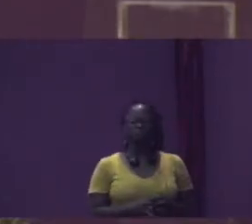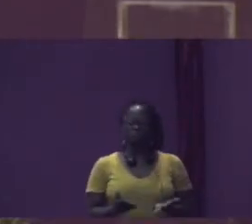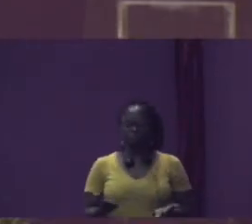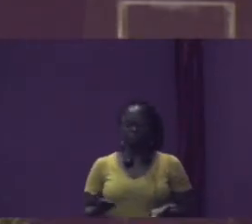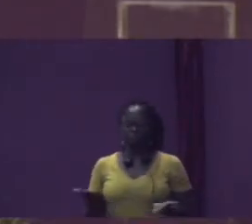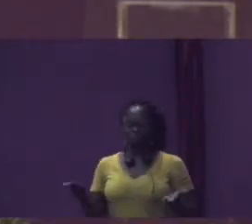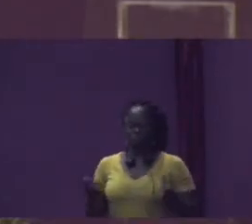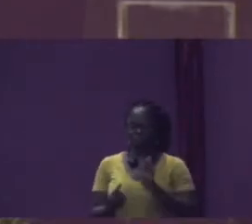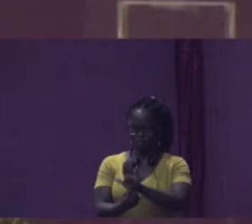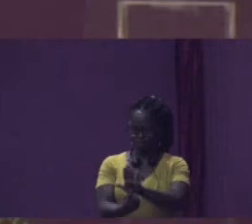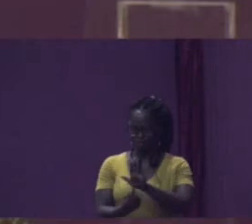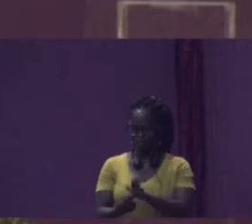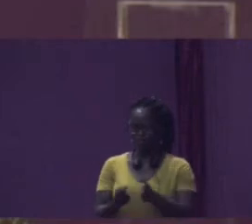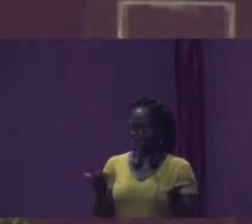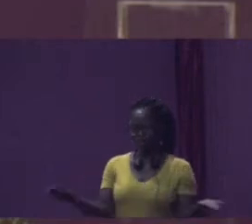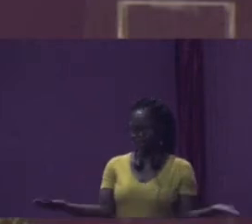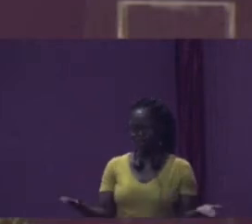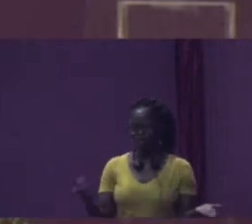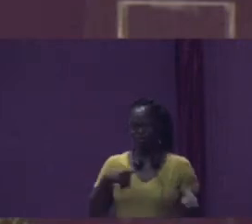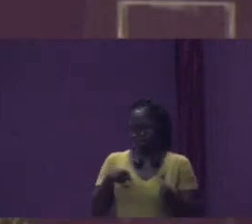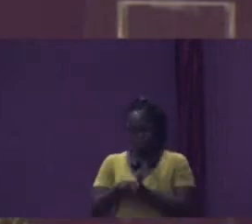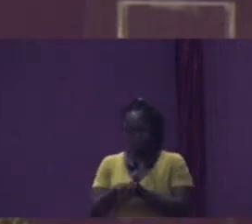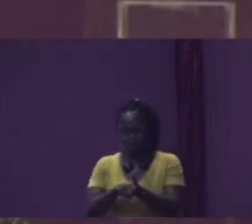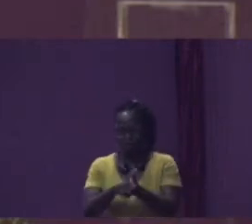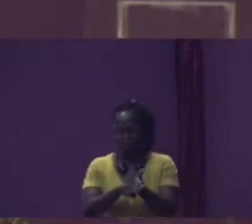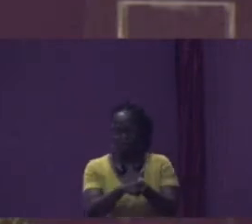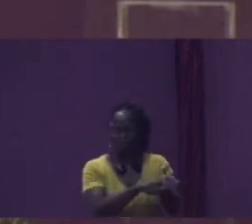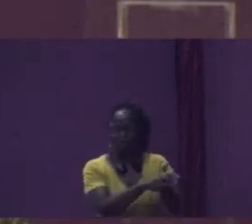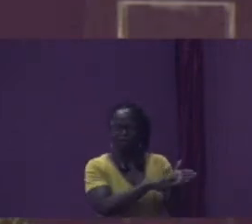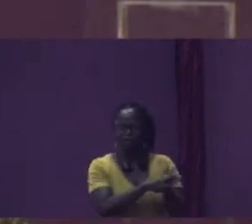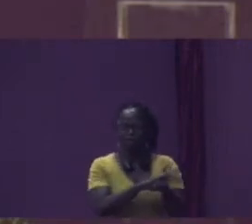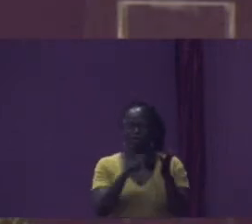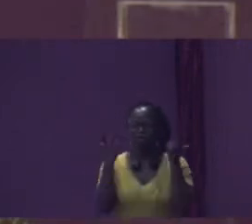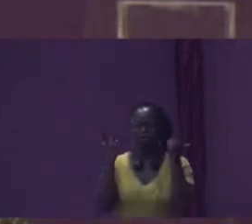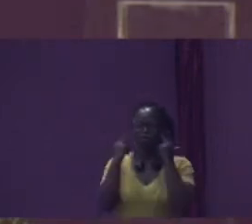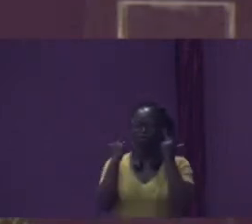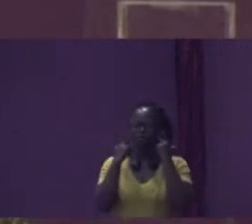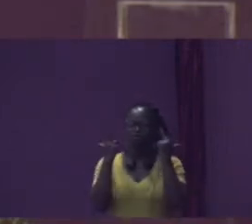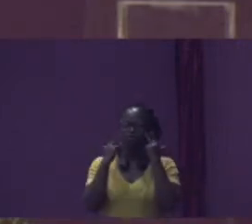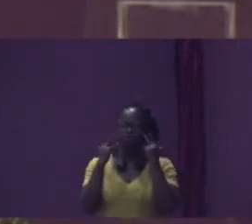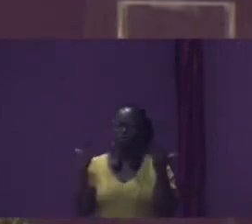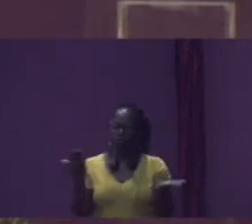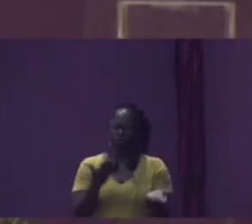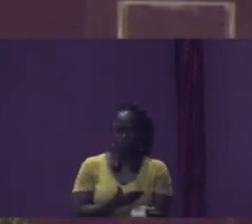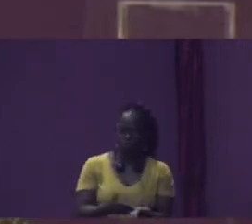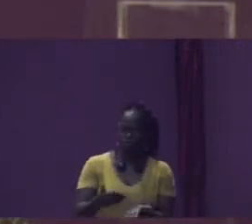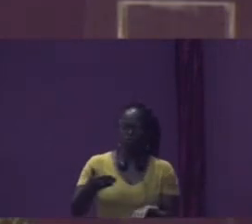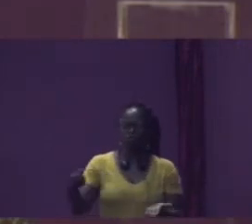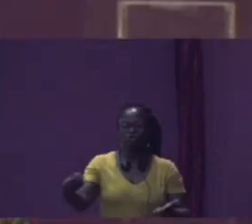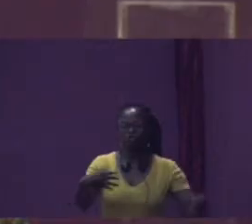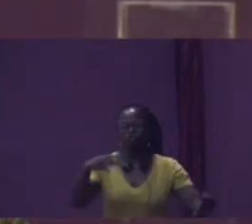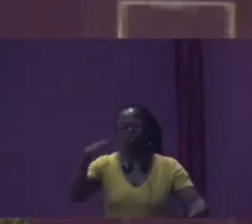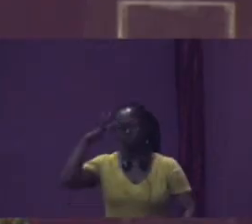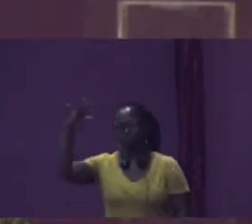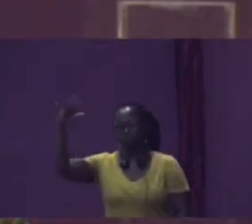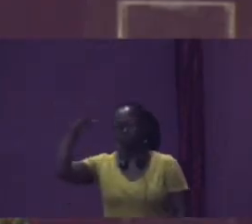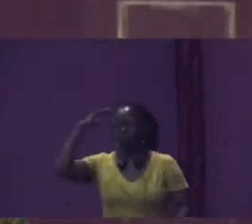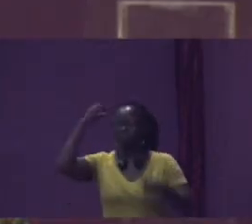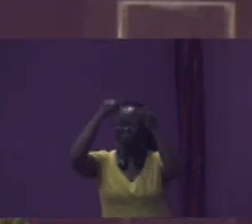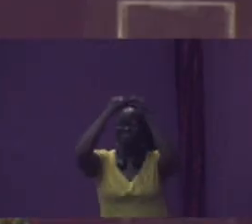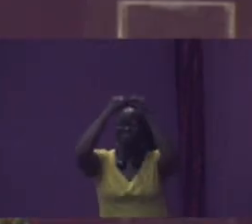Nessa apresentação, então, partimos da análise do processo de normalização da cesárea no Brasil para dar início a novas reflexões e pensar